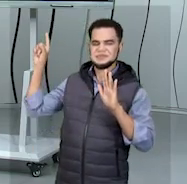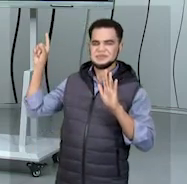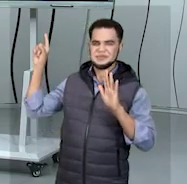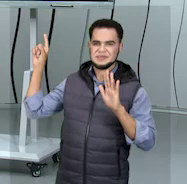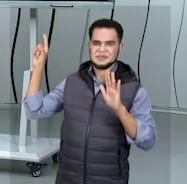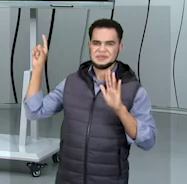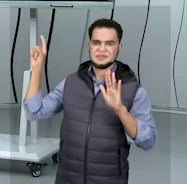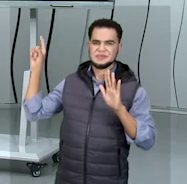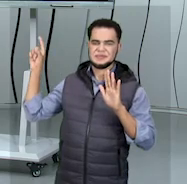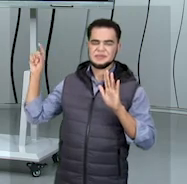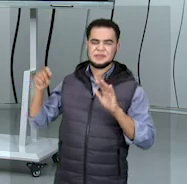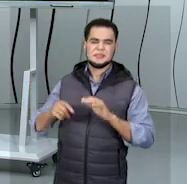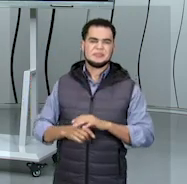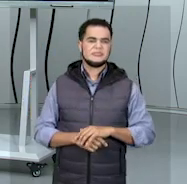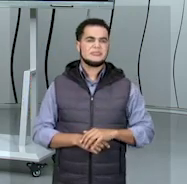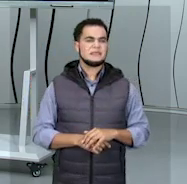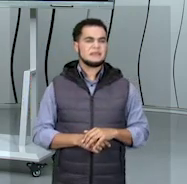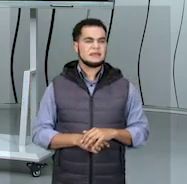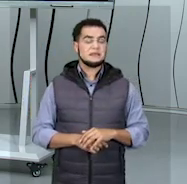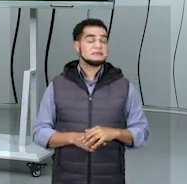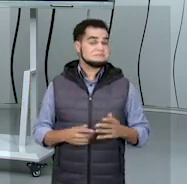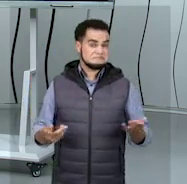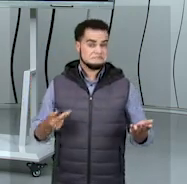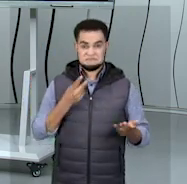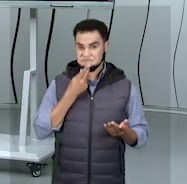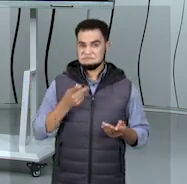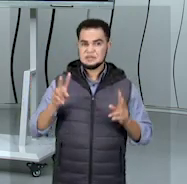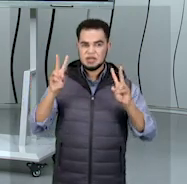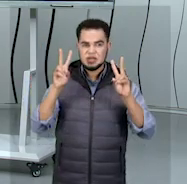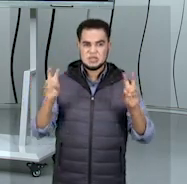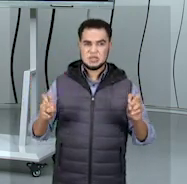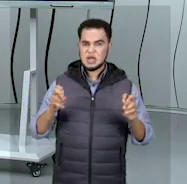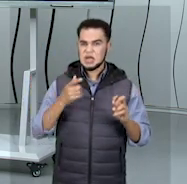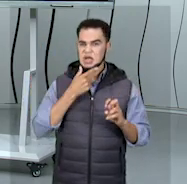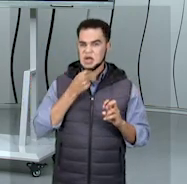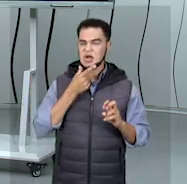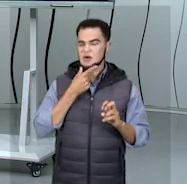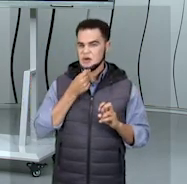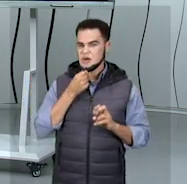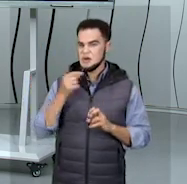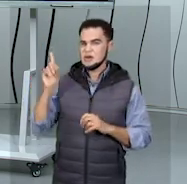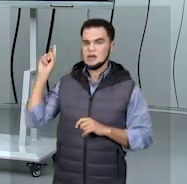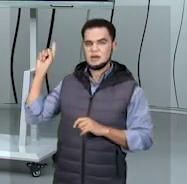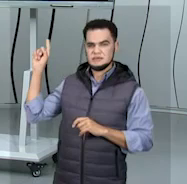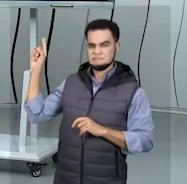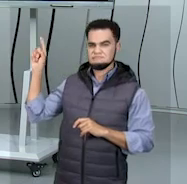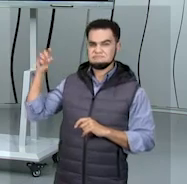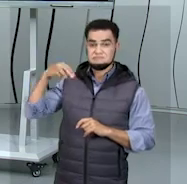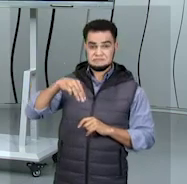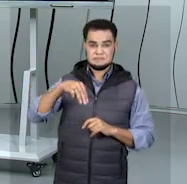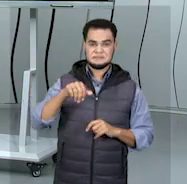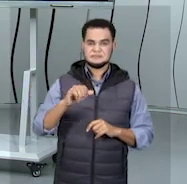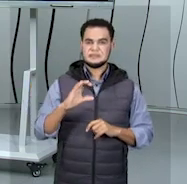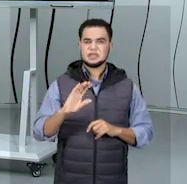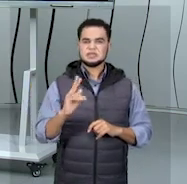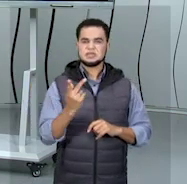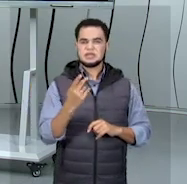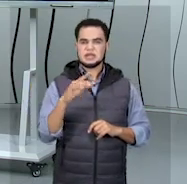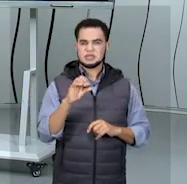Cubas. Falar de Machado de Assis é algo muito importante para a nossa aula. Porque o Machado de Assis, ele foi um